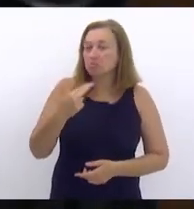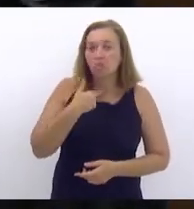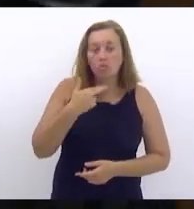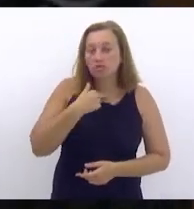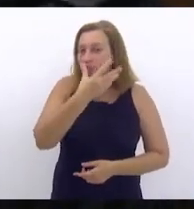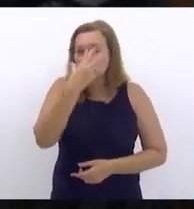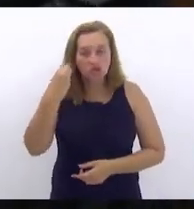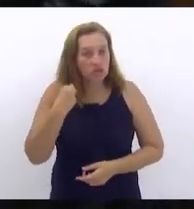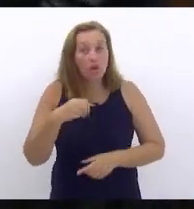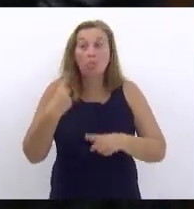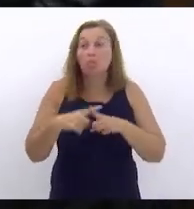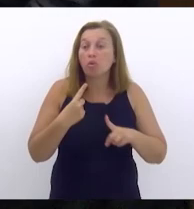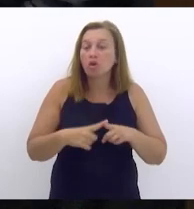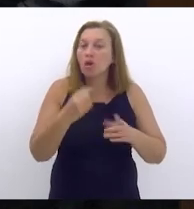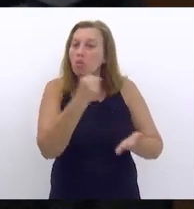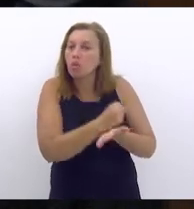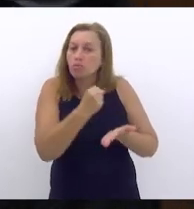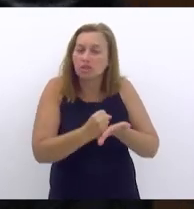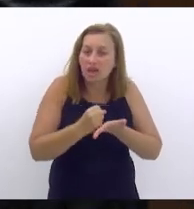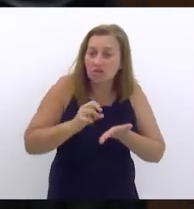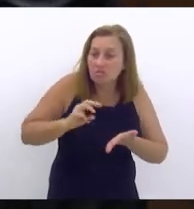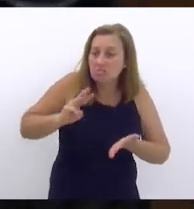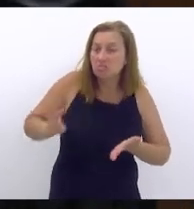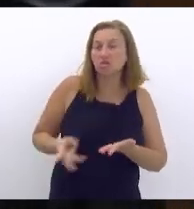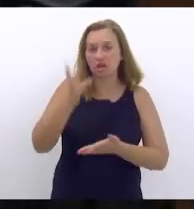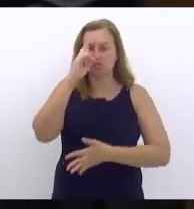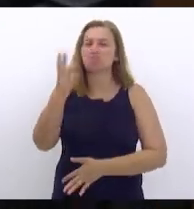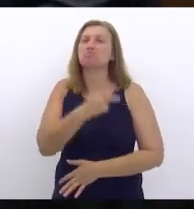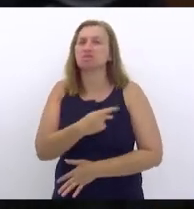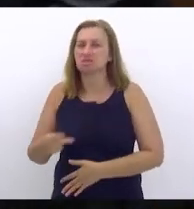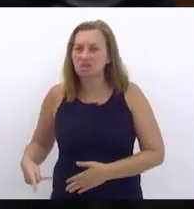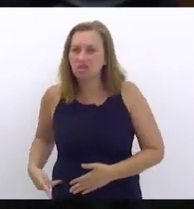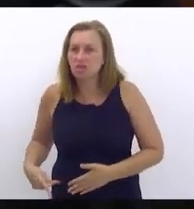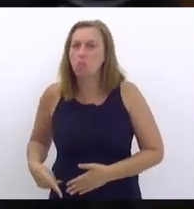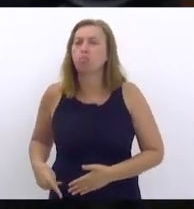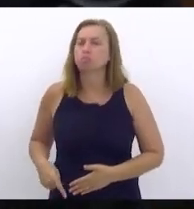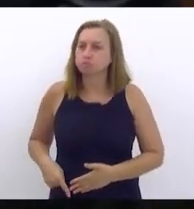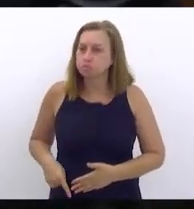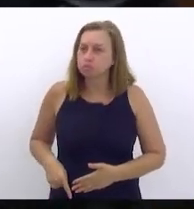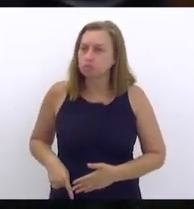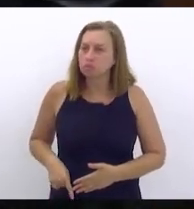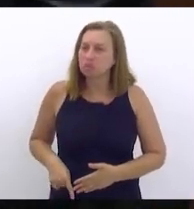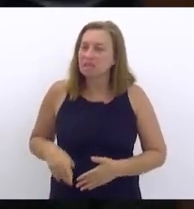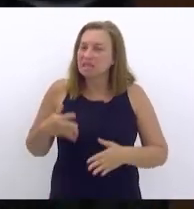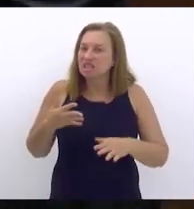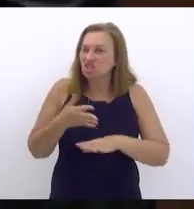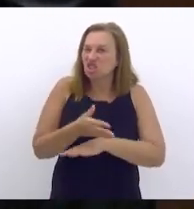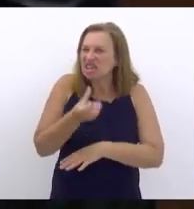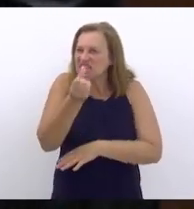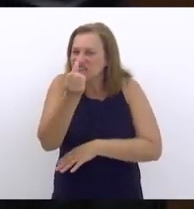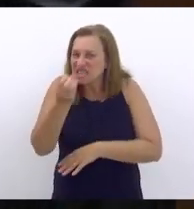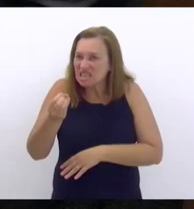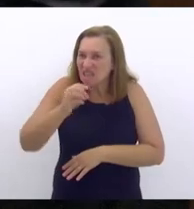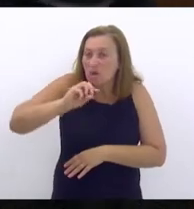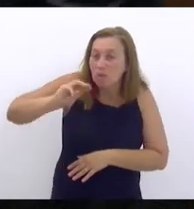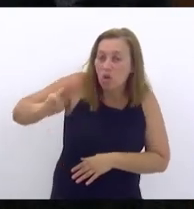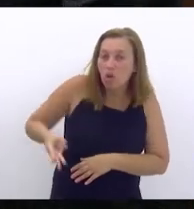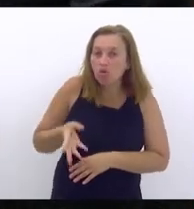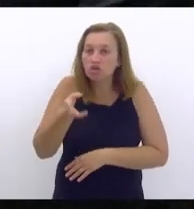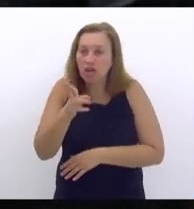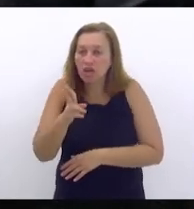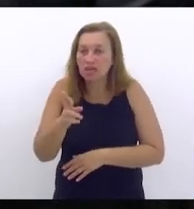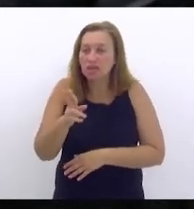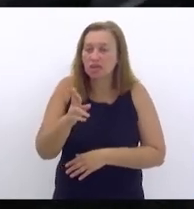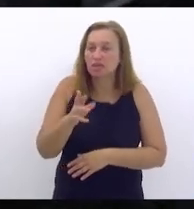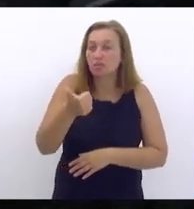sol com a peneira, porque é um contrato milionário, presidente. Um contrato milionário que beira chegar a 60 milhões de reais por 15